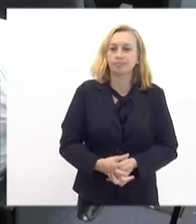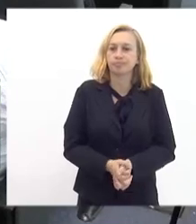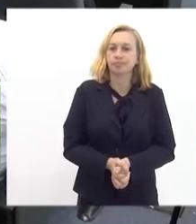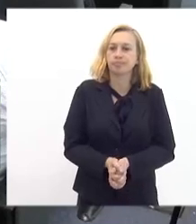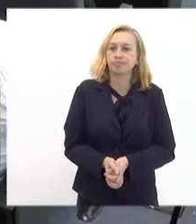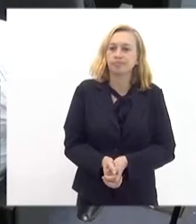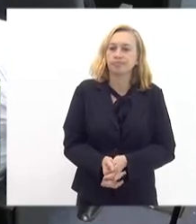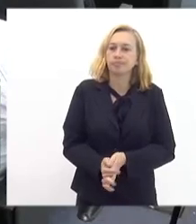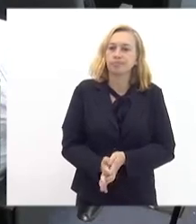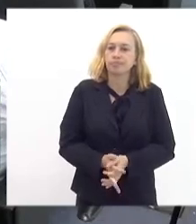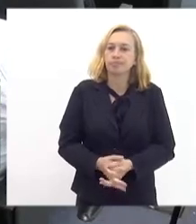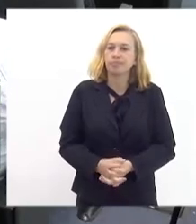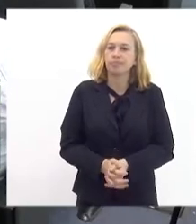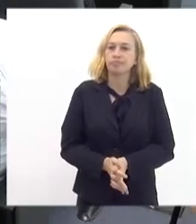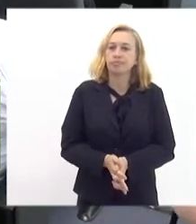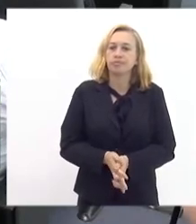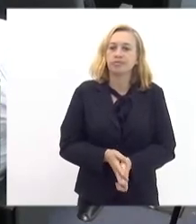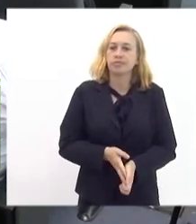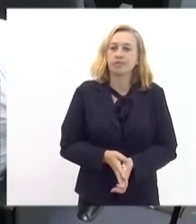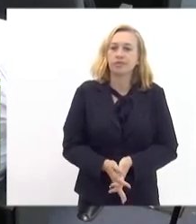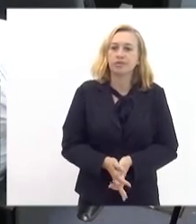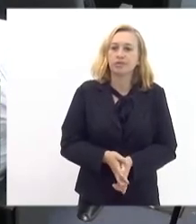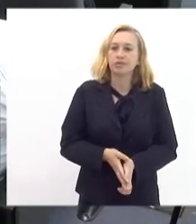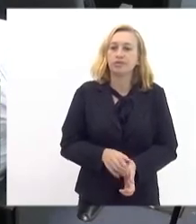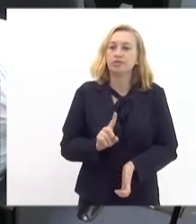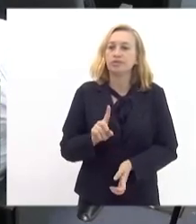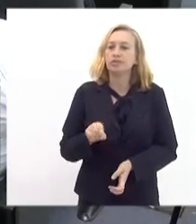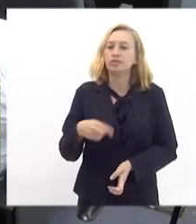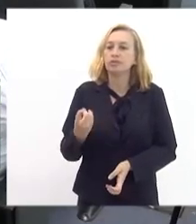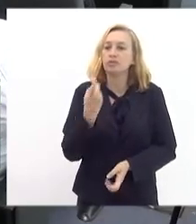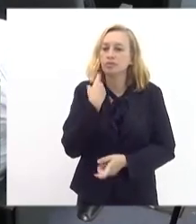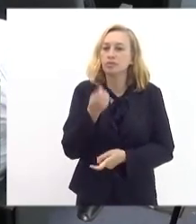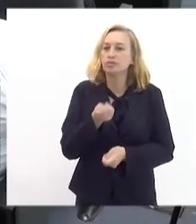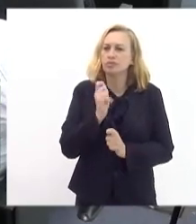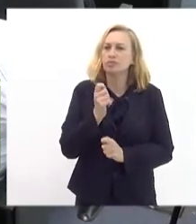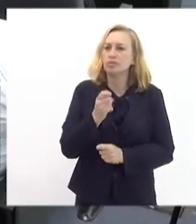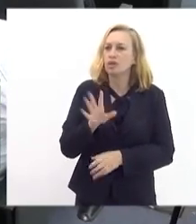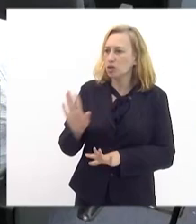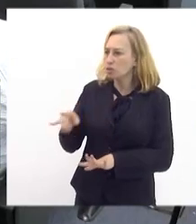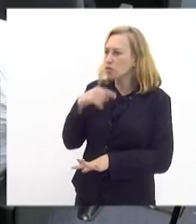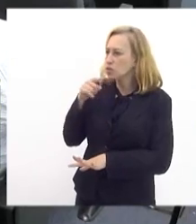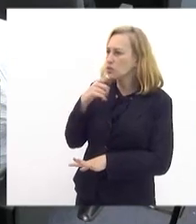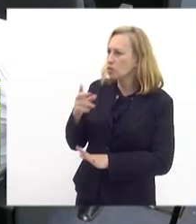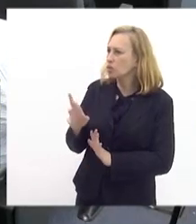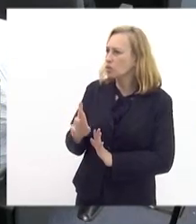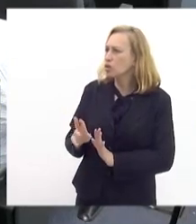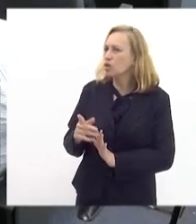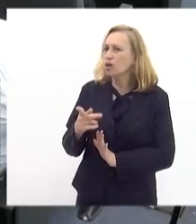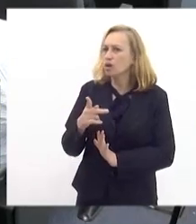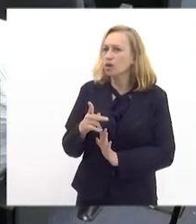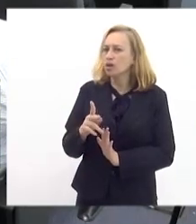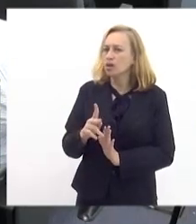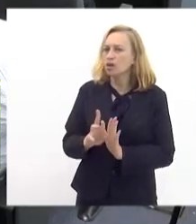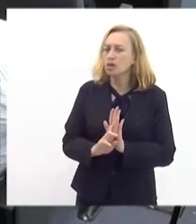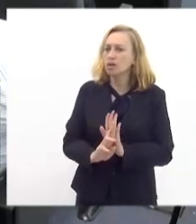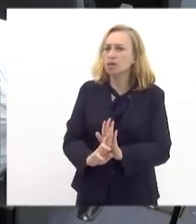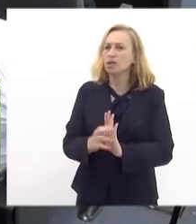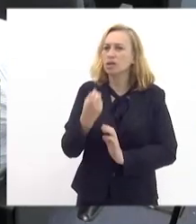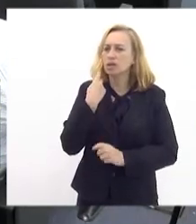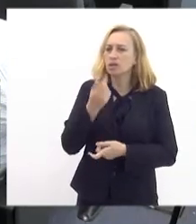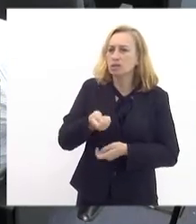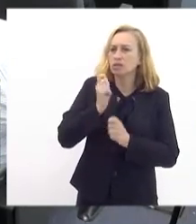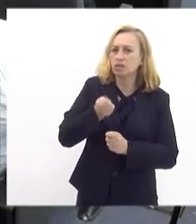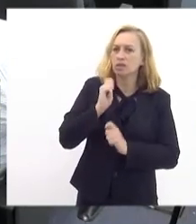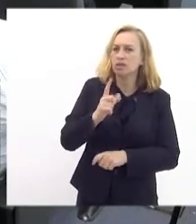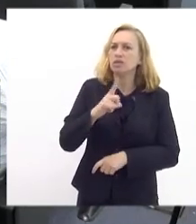é só que eu posso buscar a chave dos pescador amador da Luciana é os pescadores de Sepetiba e da Baía